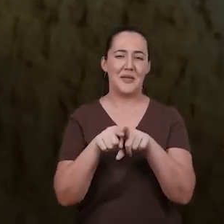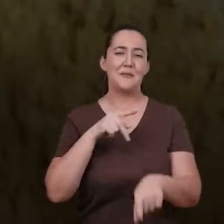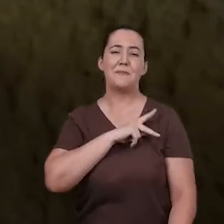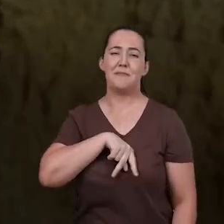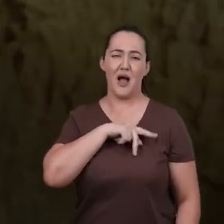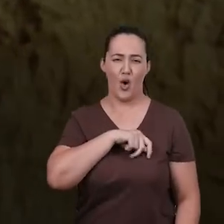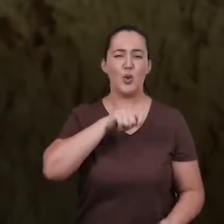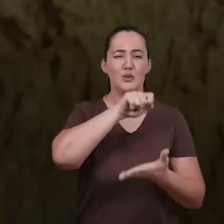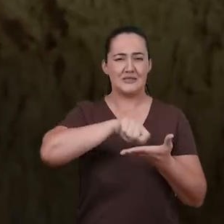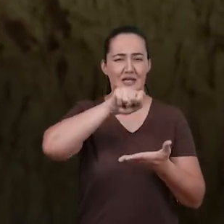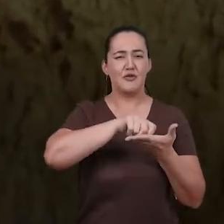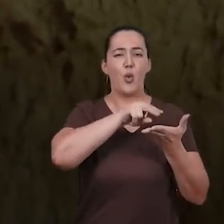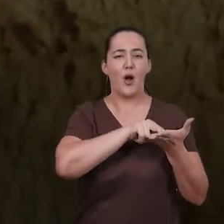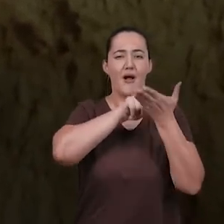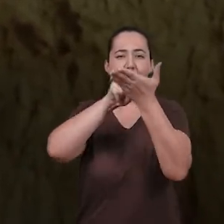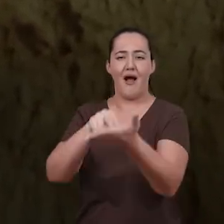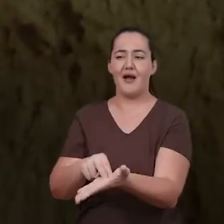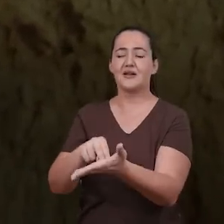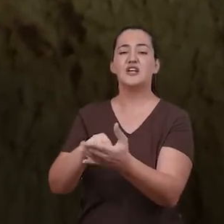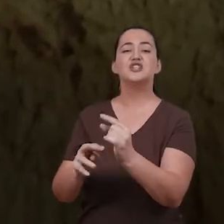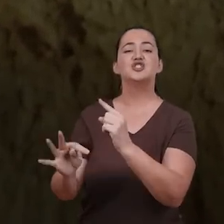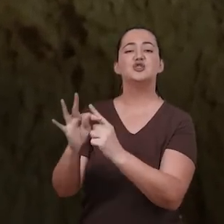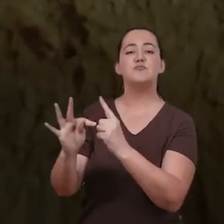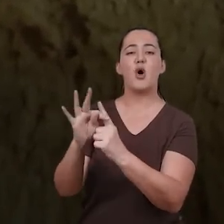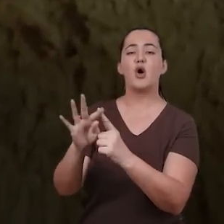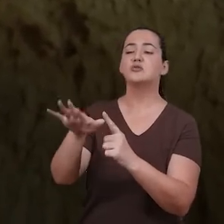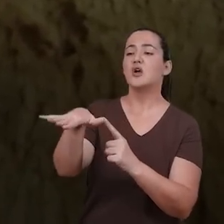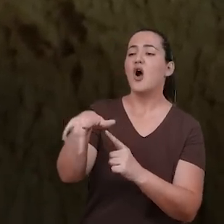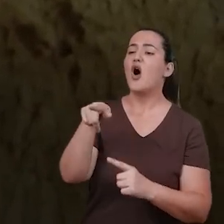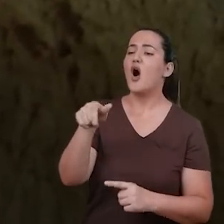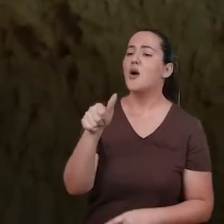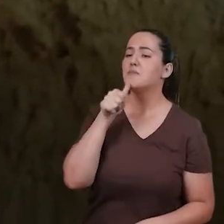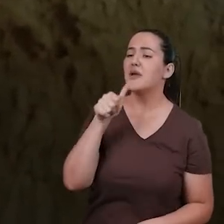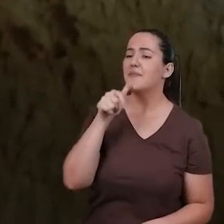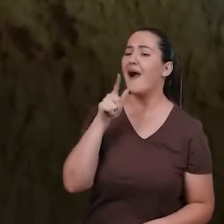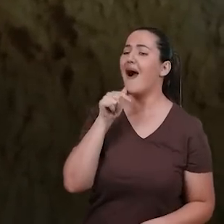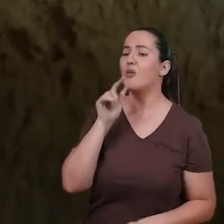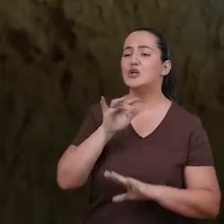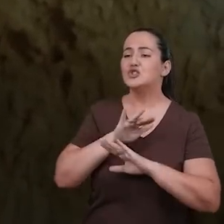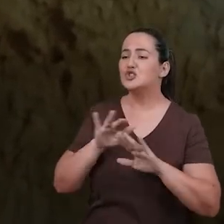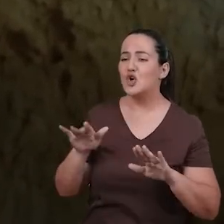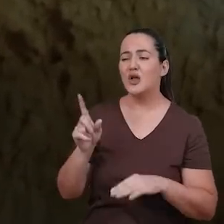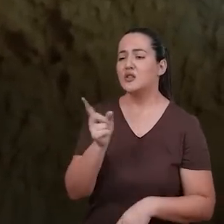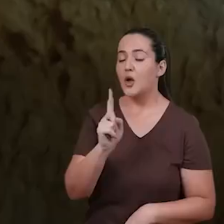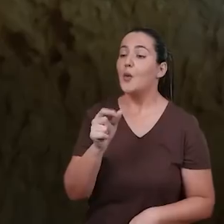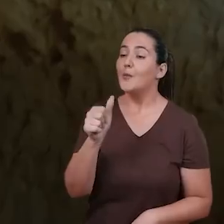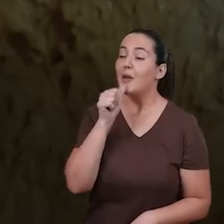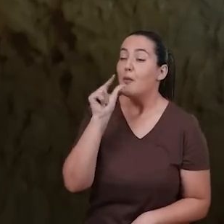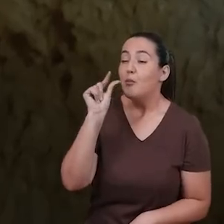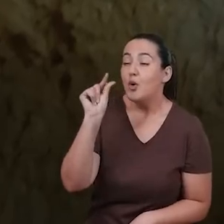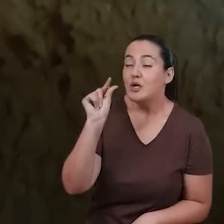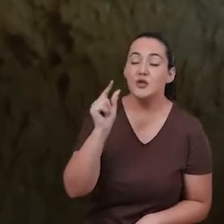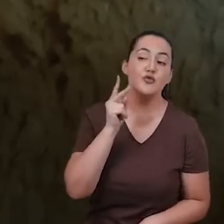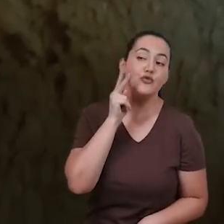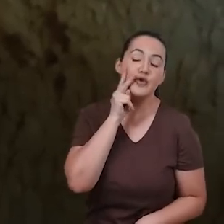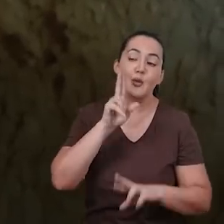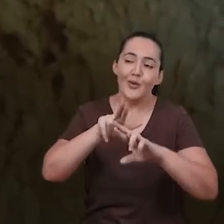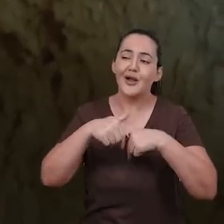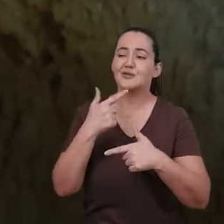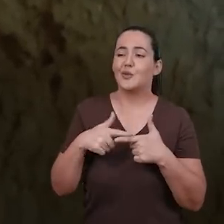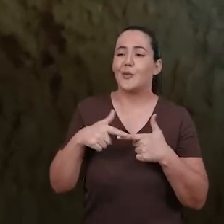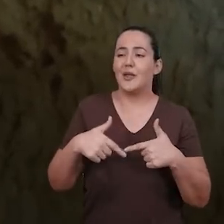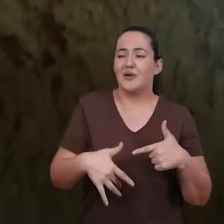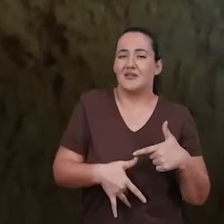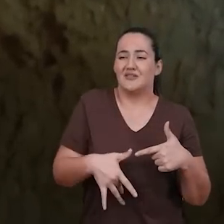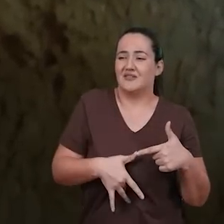Paulo também, quando escreveu uma carta para Timóteo, recomendou: Timóteo, não beba apenas água, tome um pouco de vinho também, por causa dos